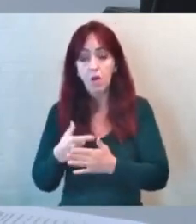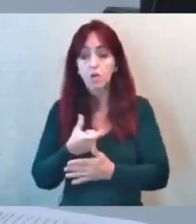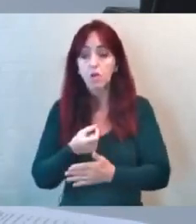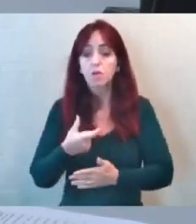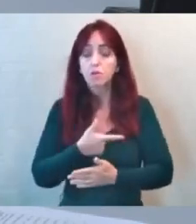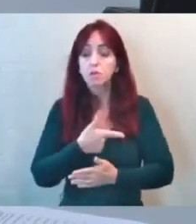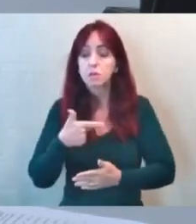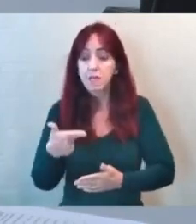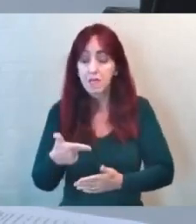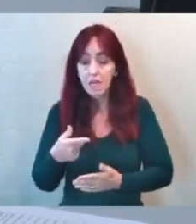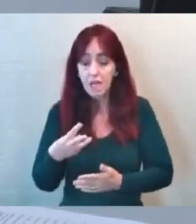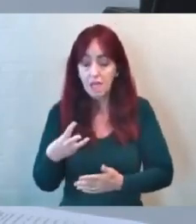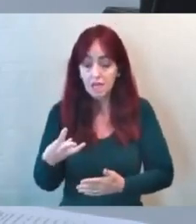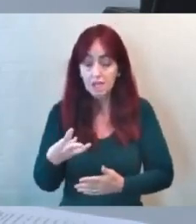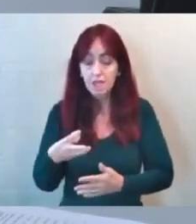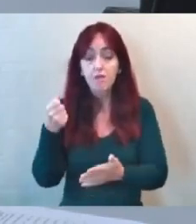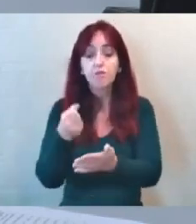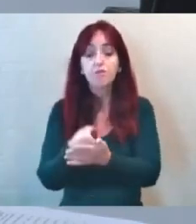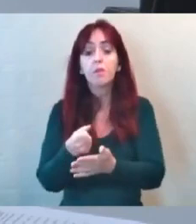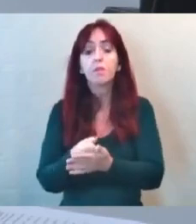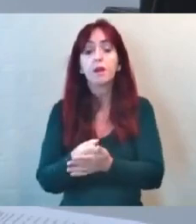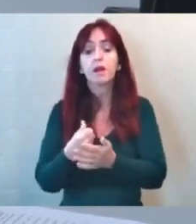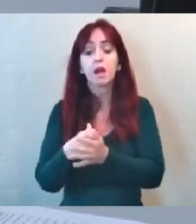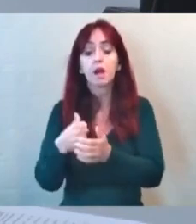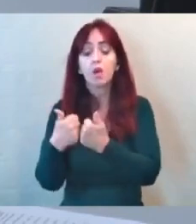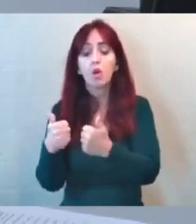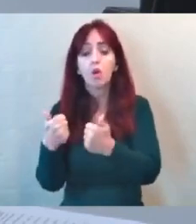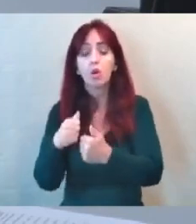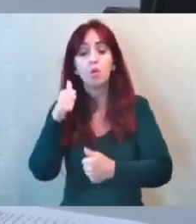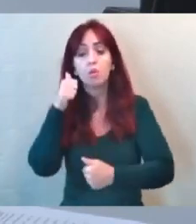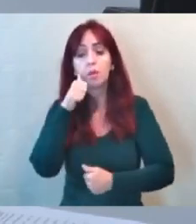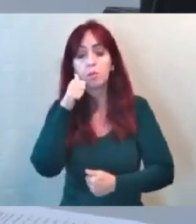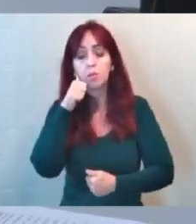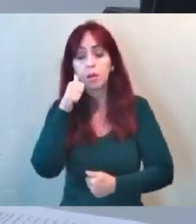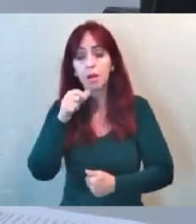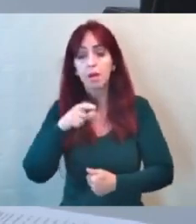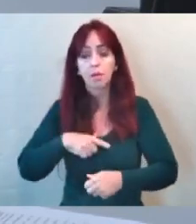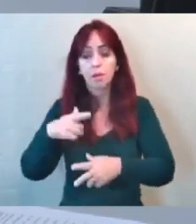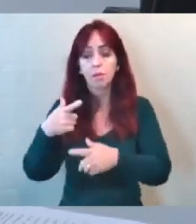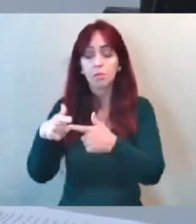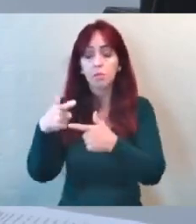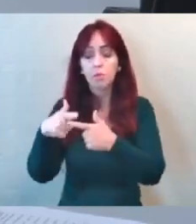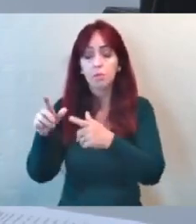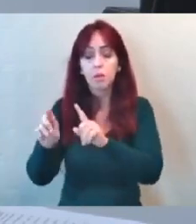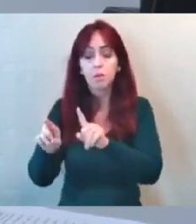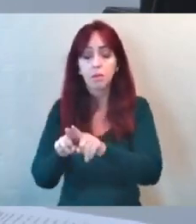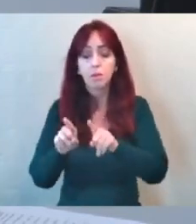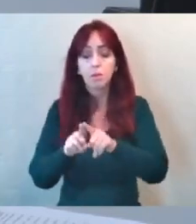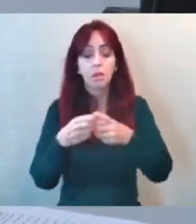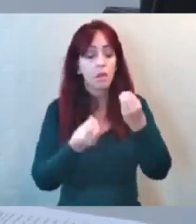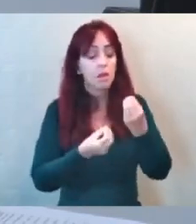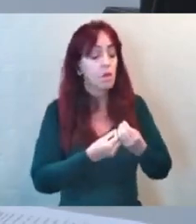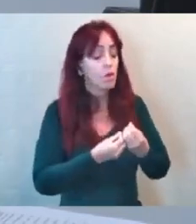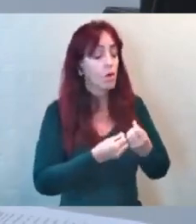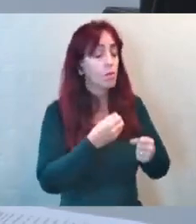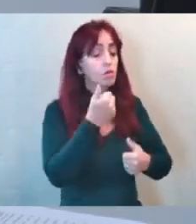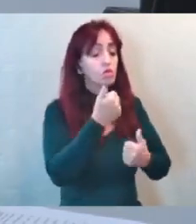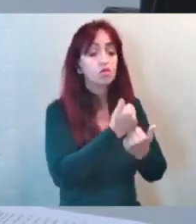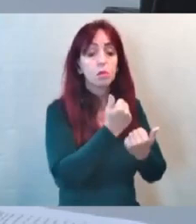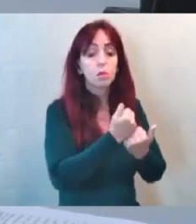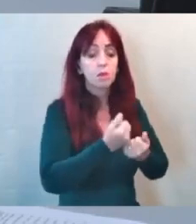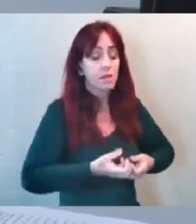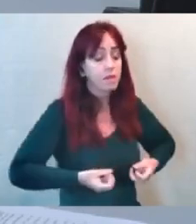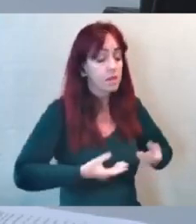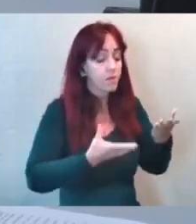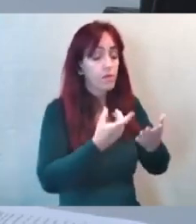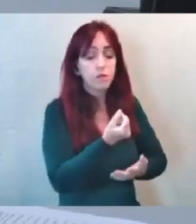doméstica e familiar, para quem procura emprego e para quem está no SUS, e o suplementar está devolvendo em dinheiro, e o Transfácio não